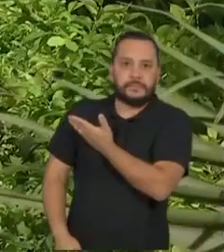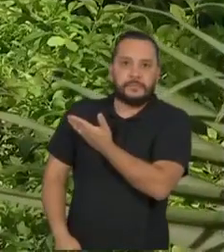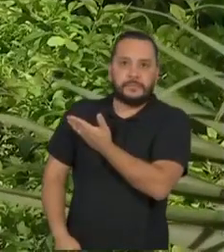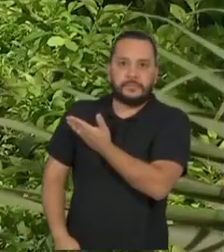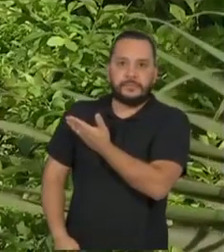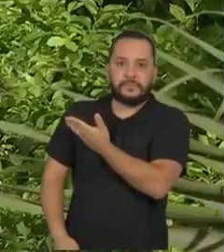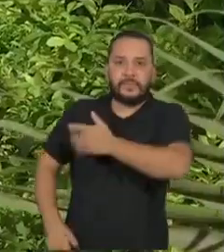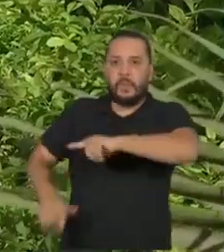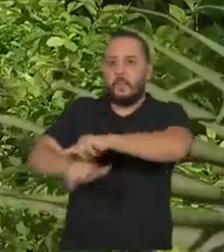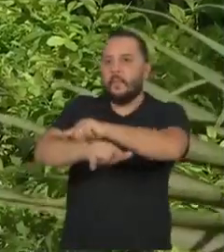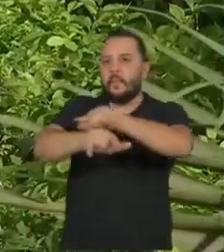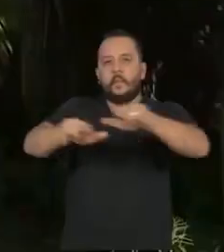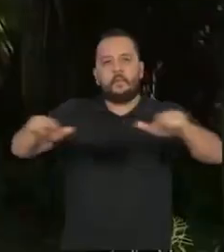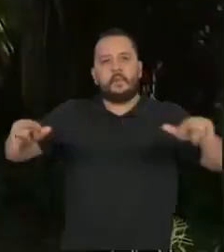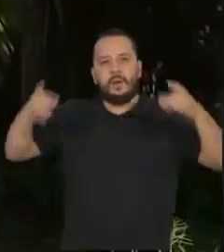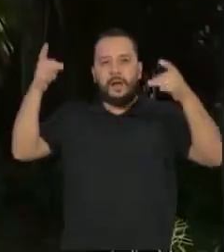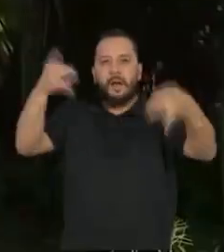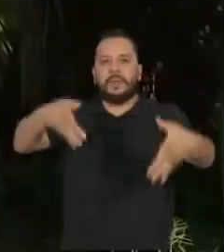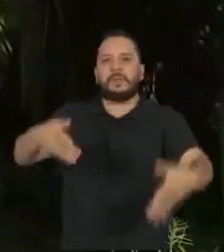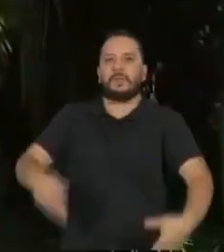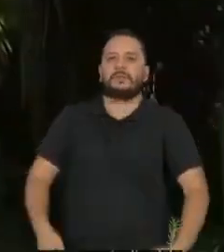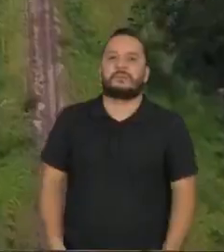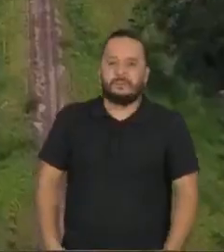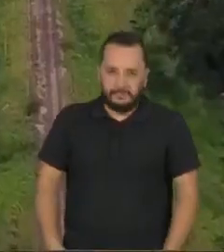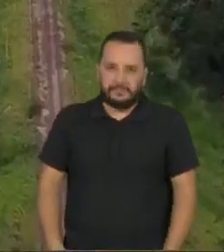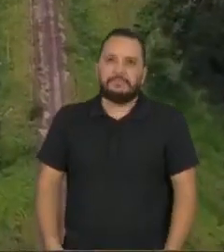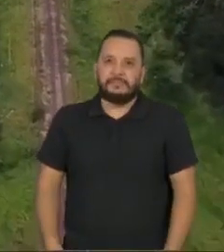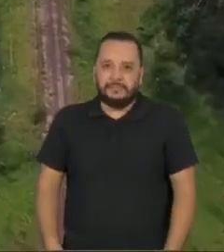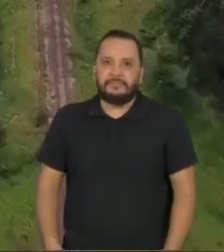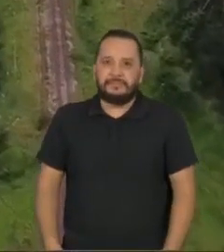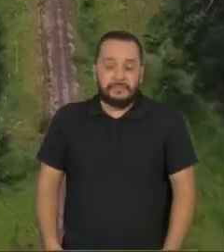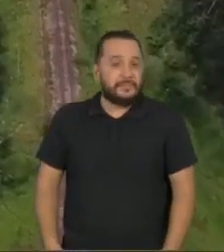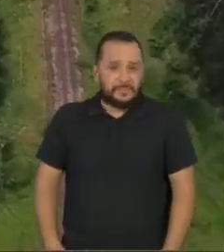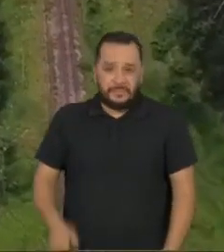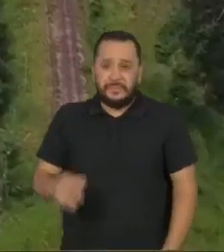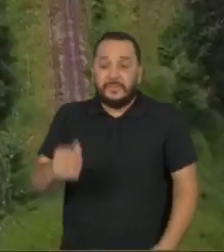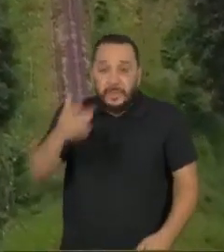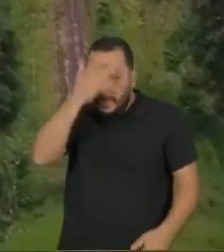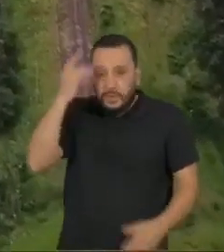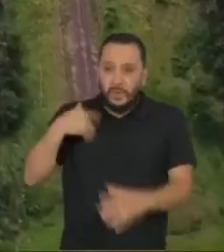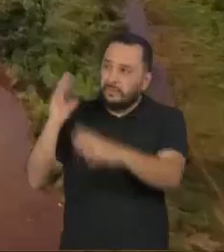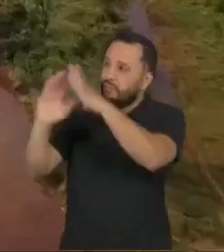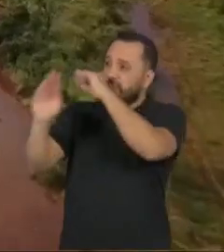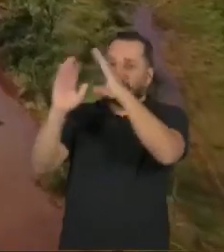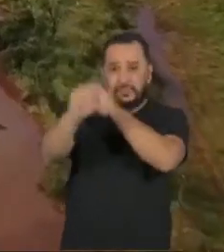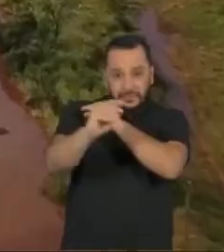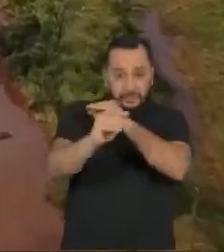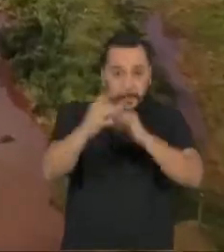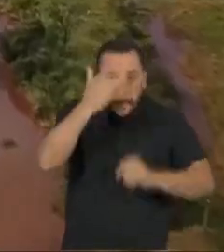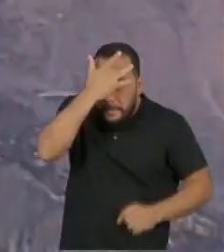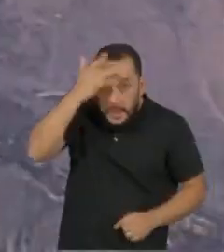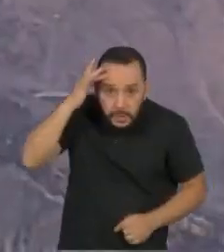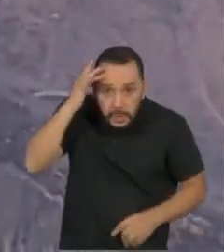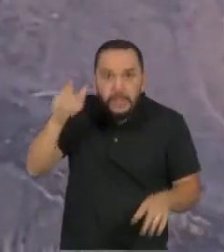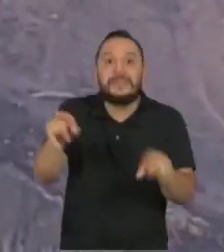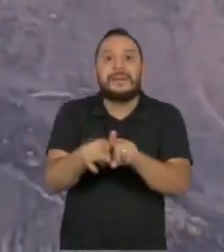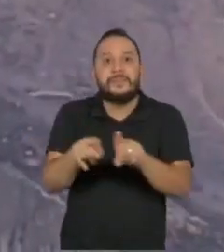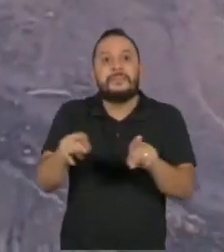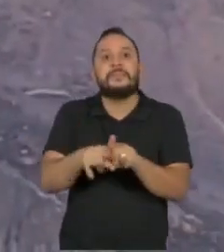O cenário é de abandono. Mas não foram só desabrigados. O rompimento da barragem